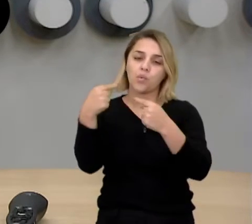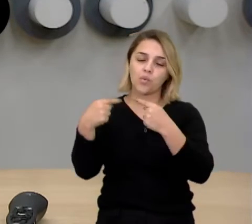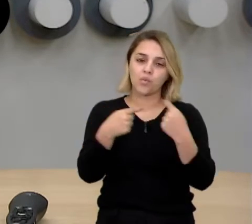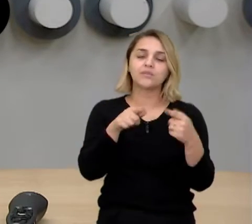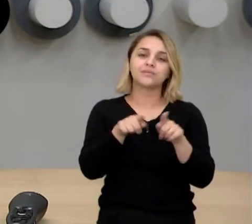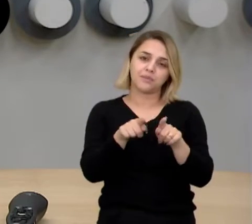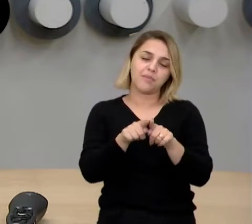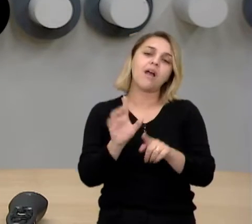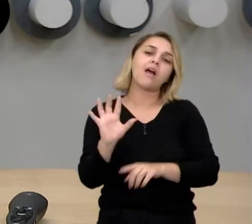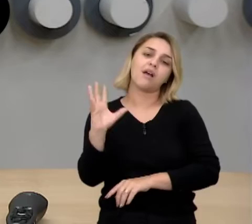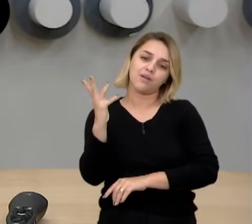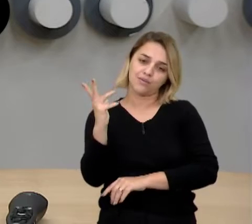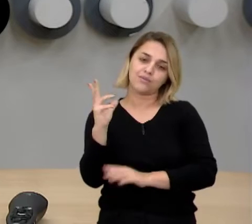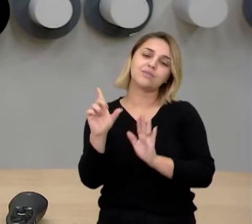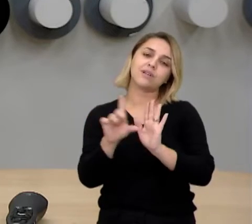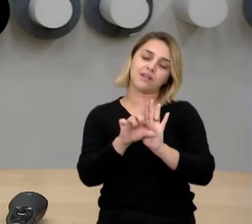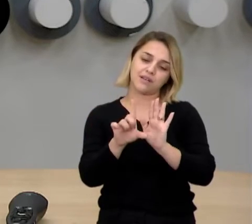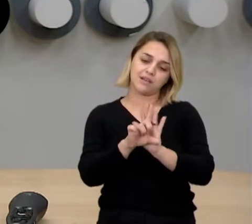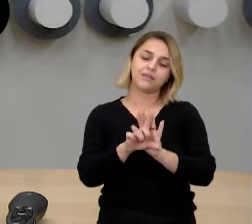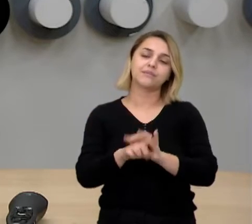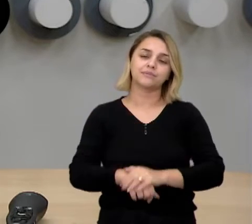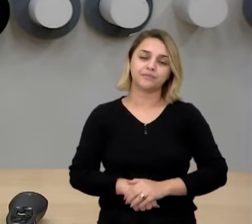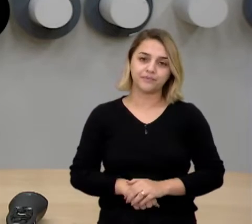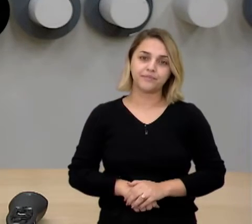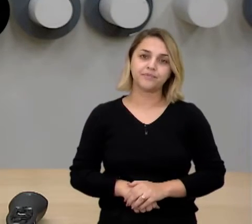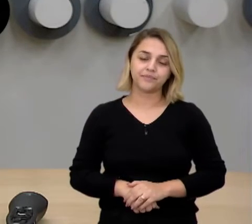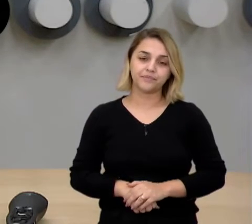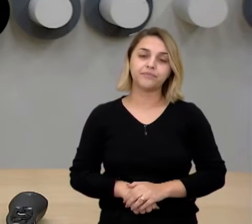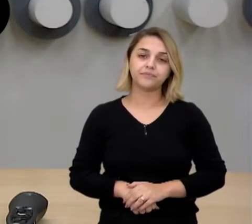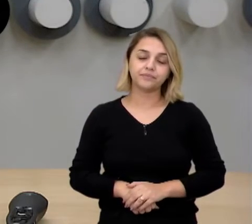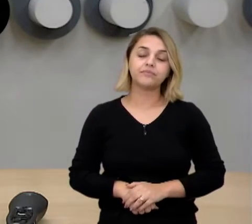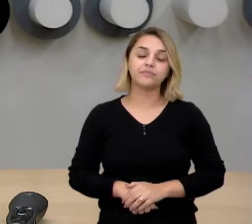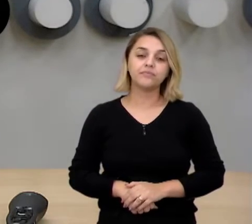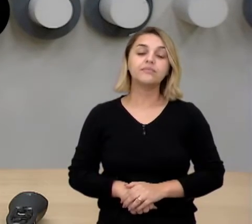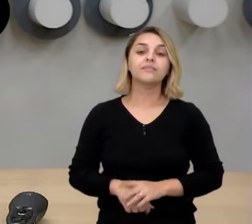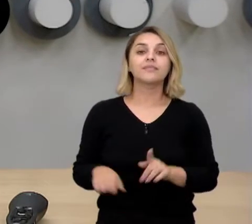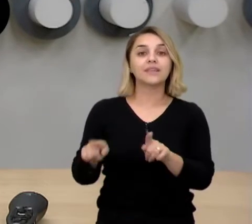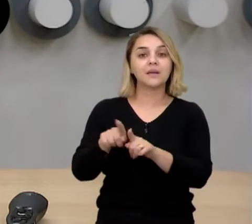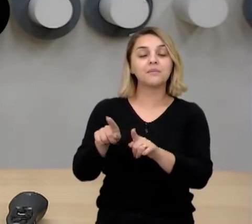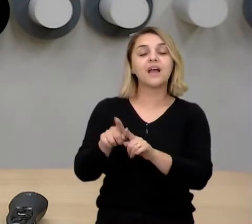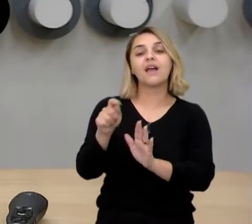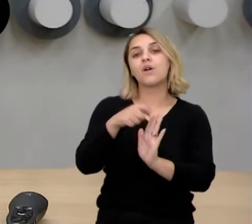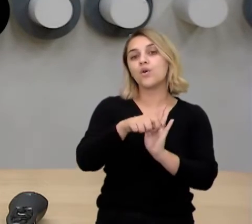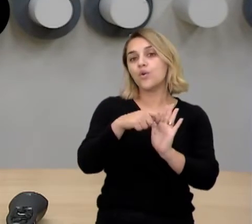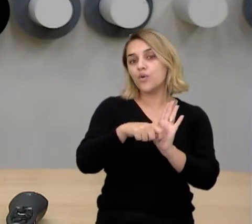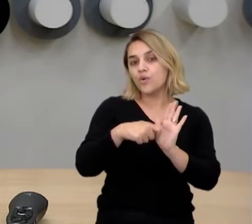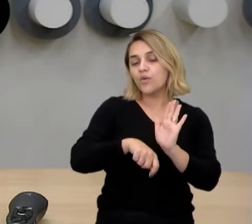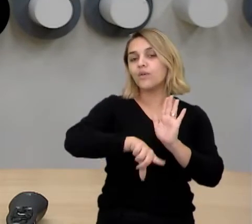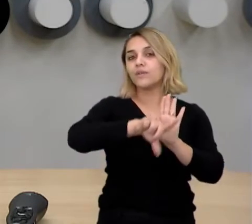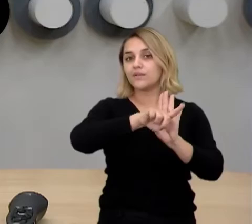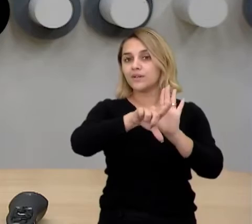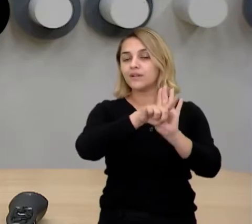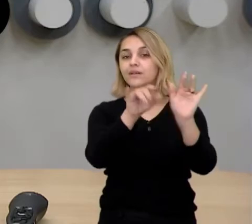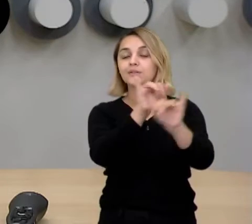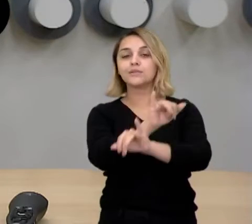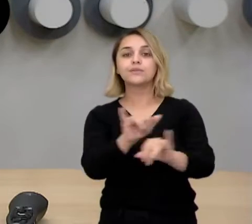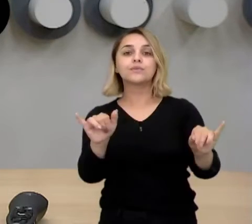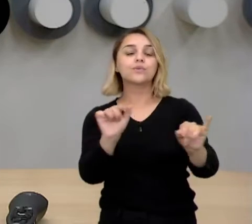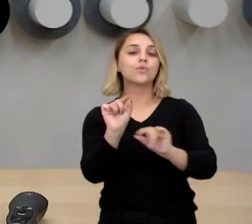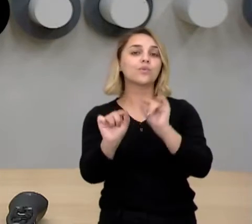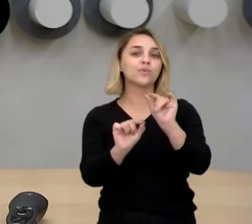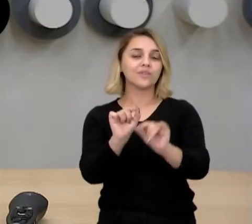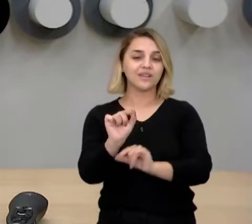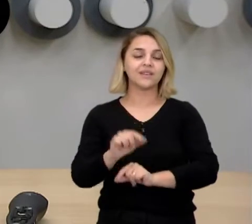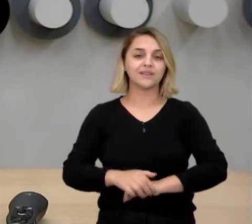as leis, diz o Montesquieu, né? E aí o Montesquieu escreve lá no Espírito das Leis, e eu enuncio para vocês, né, o que veio da